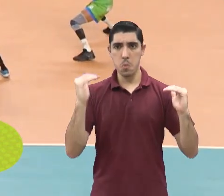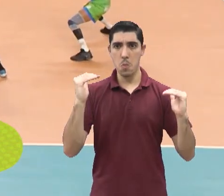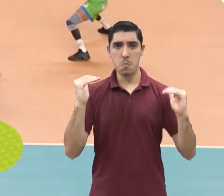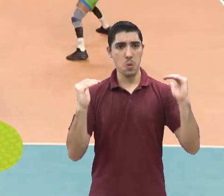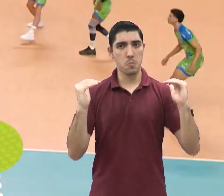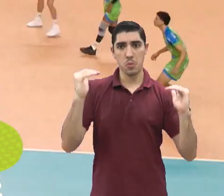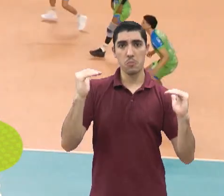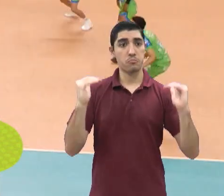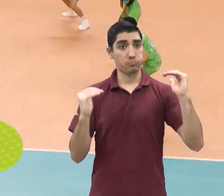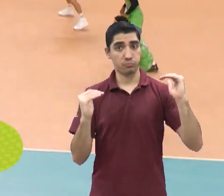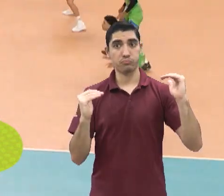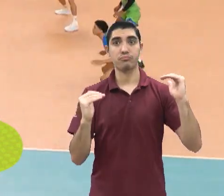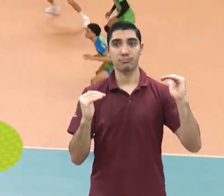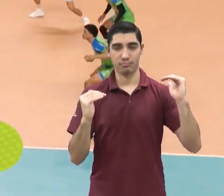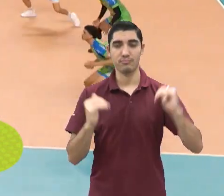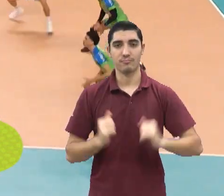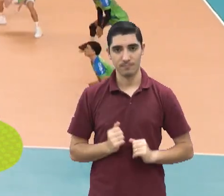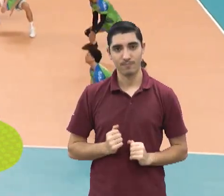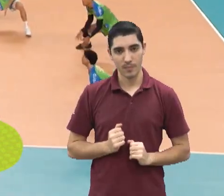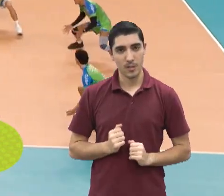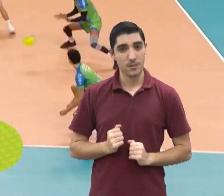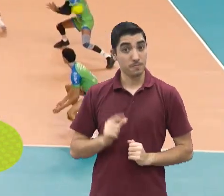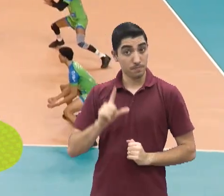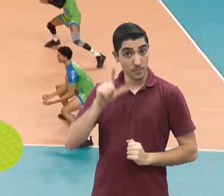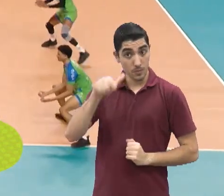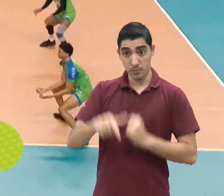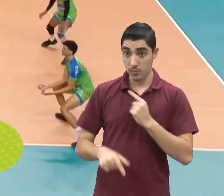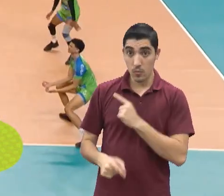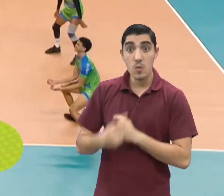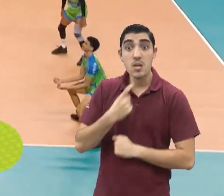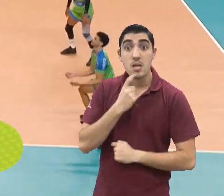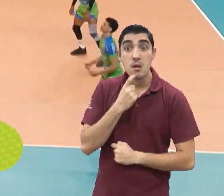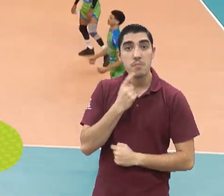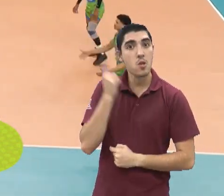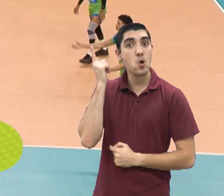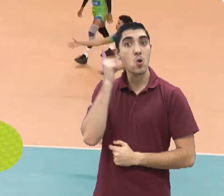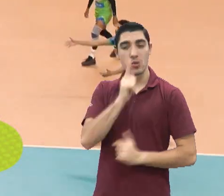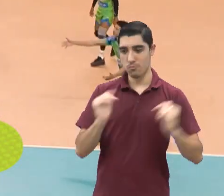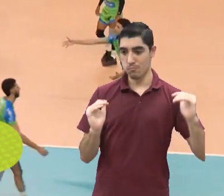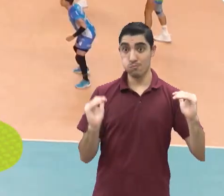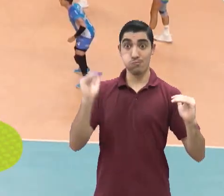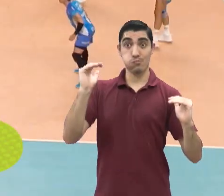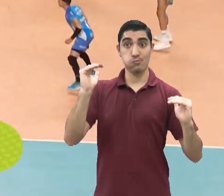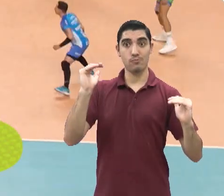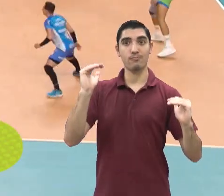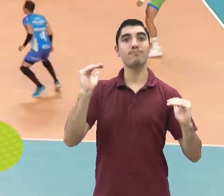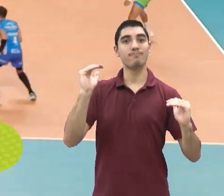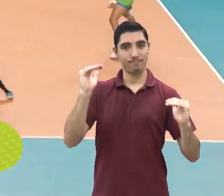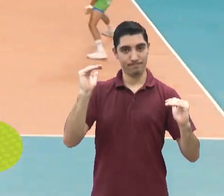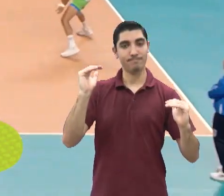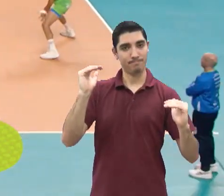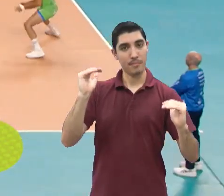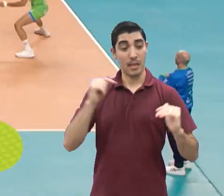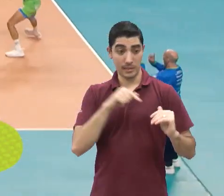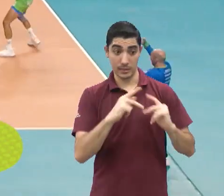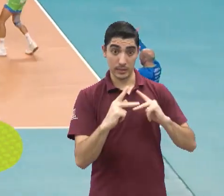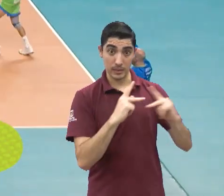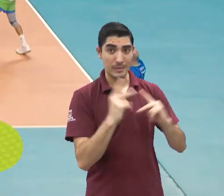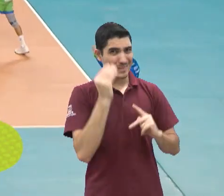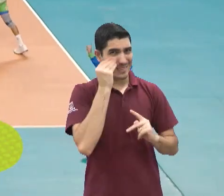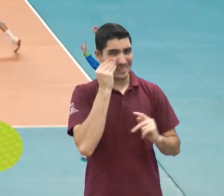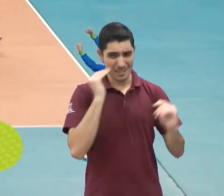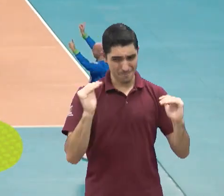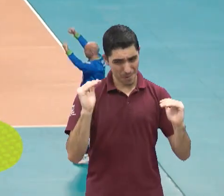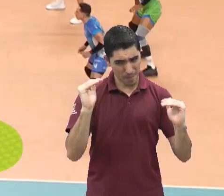placar. No meio do set, o Campinas até chegou a abrir uma pequena vantagem, que fez o São José correr atrás